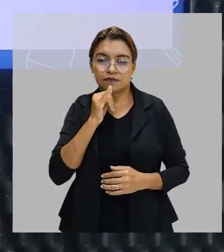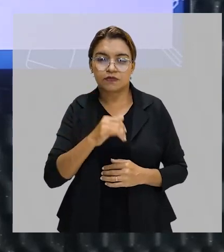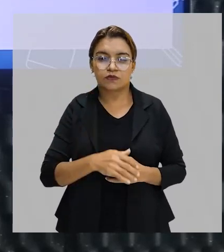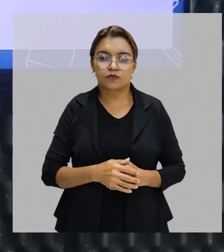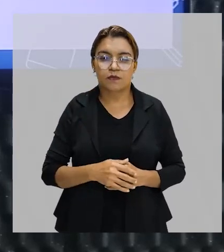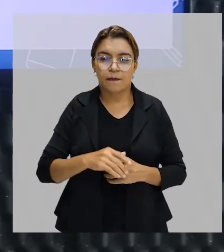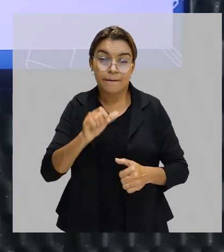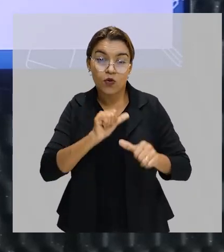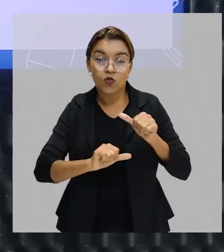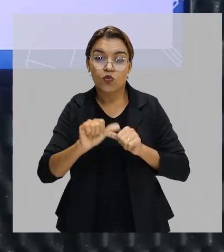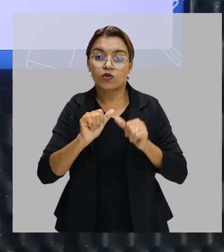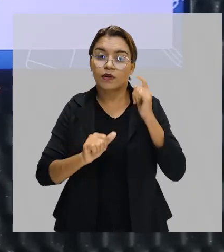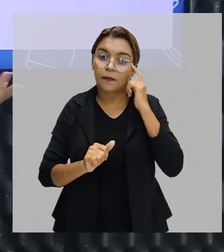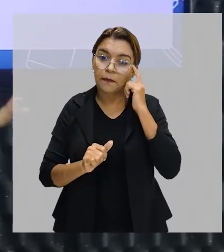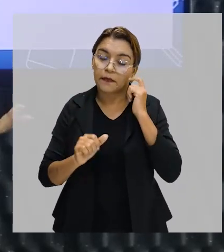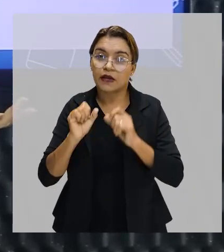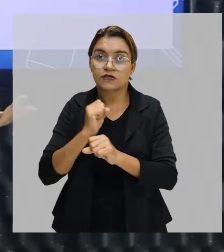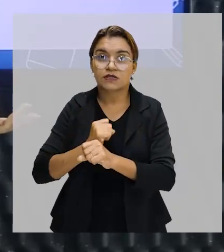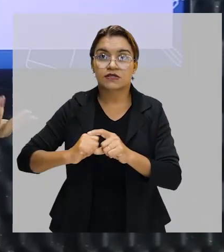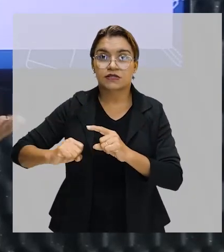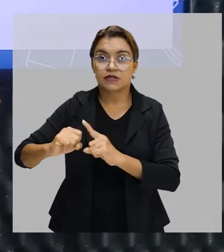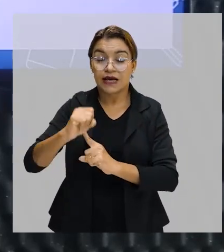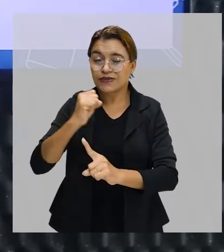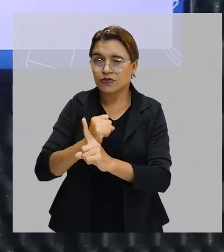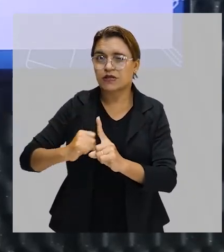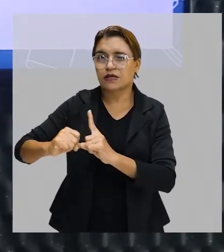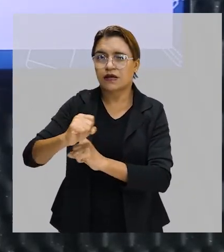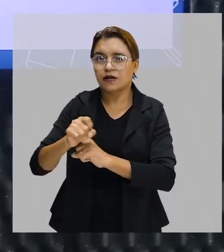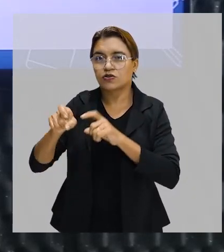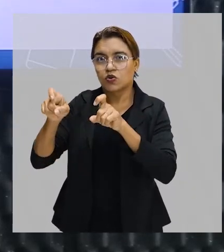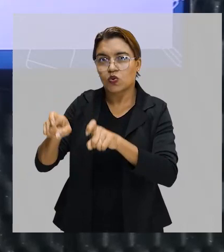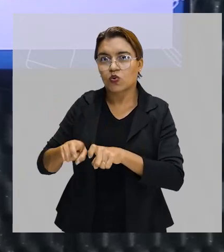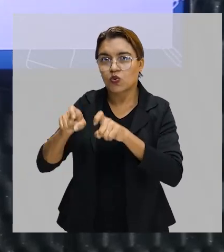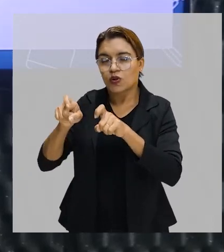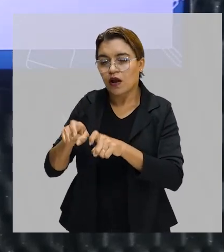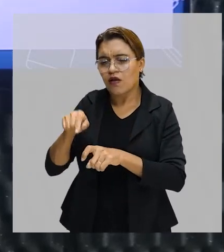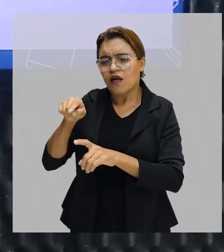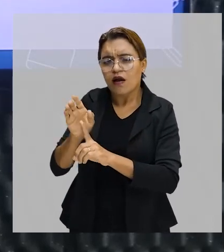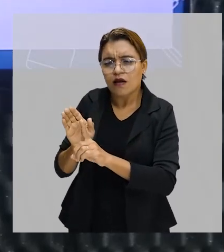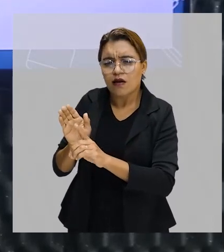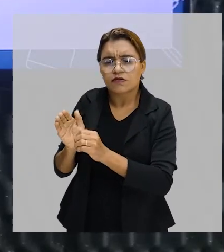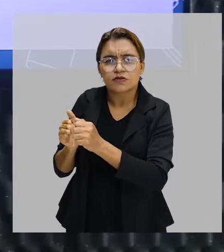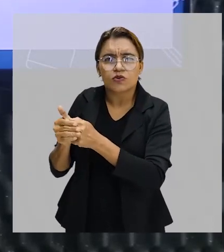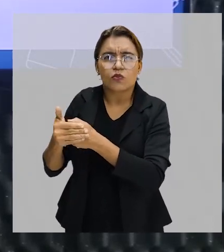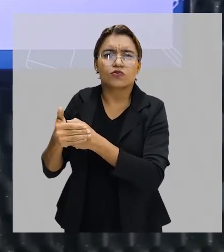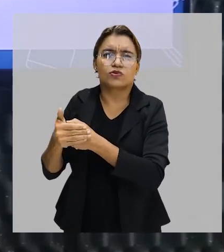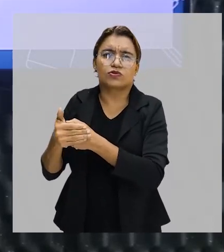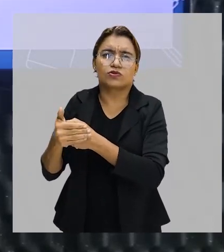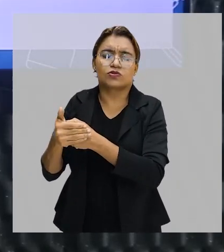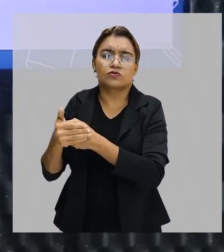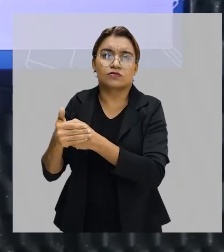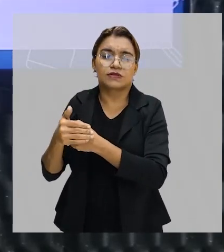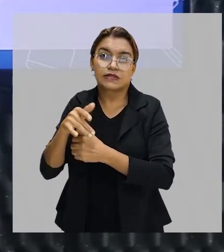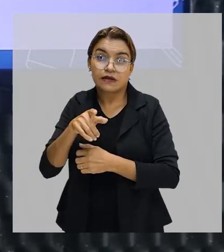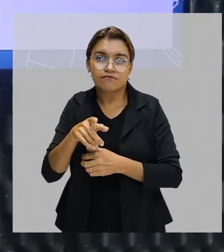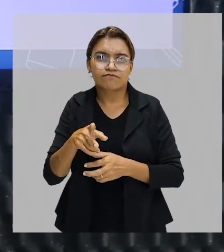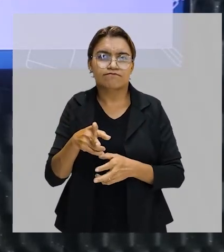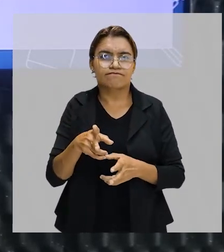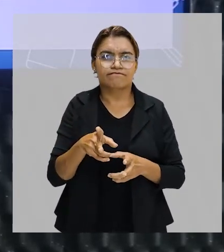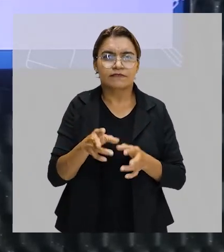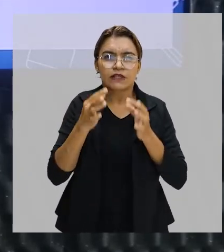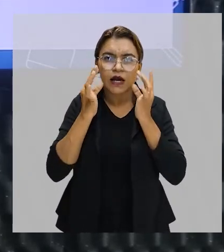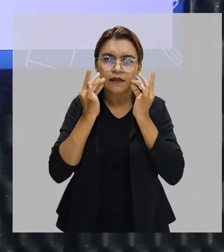quê? Da sociedade rural que ficava nos bastidores. Você já prestou